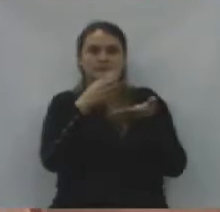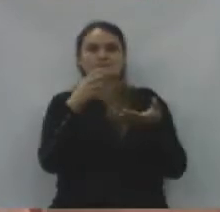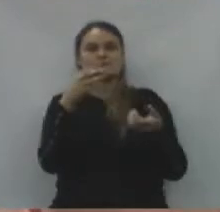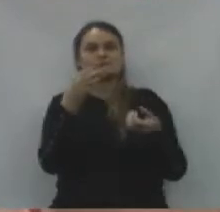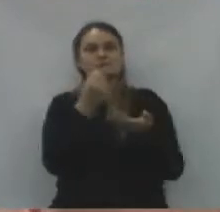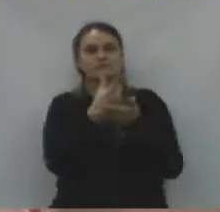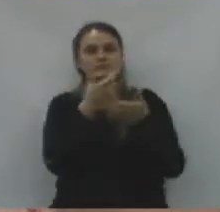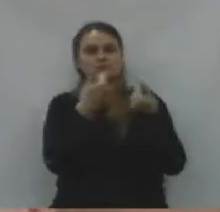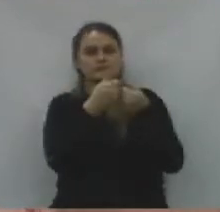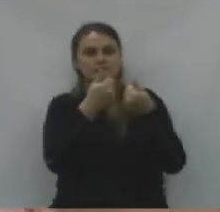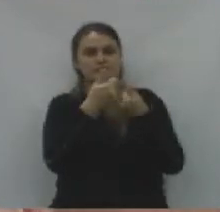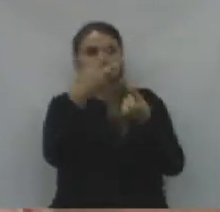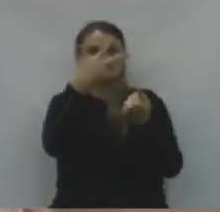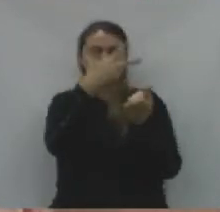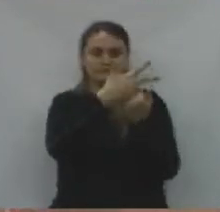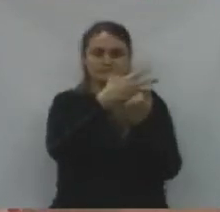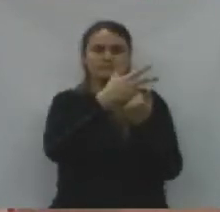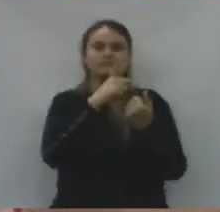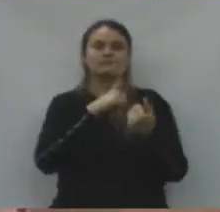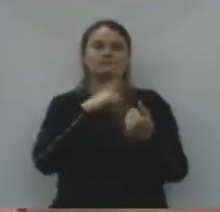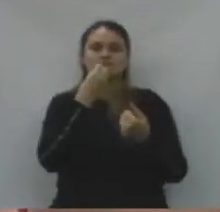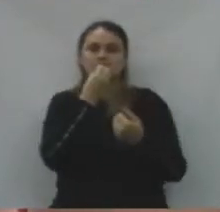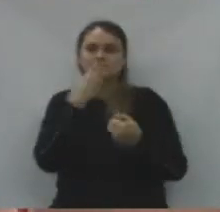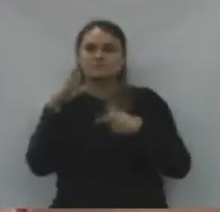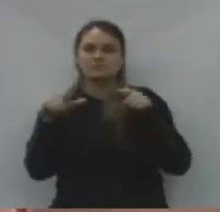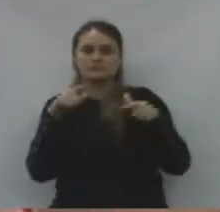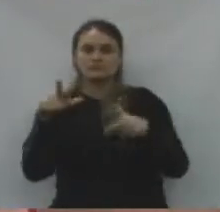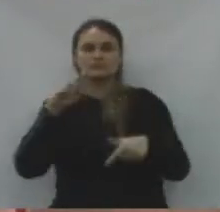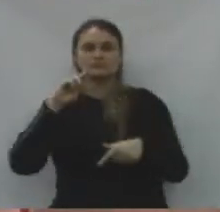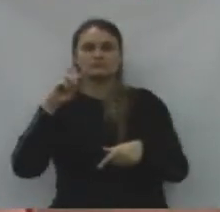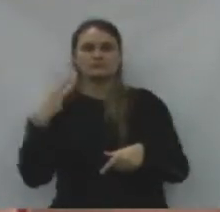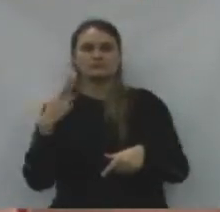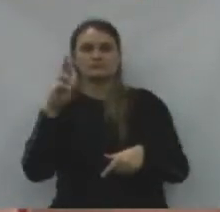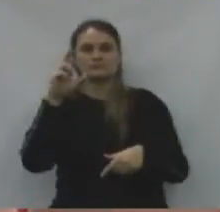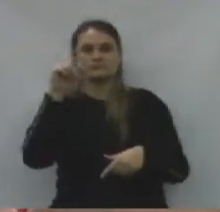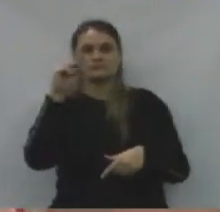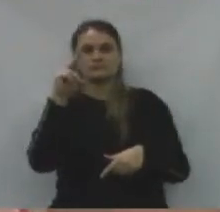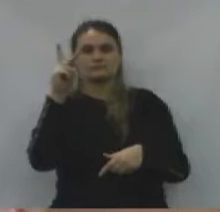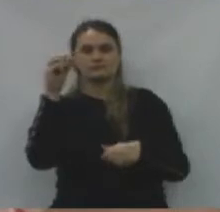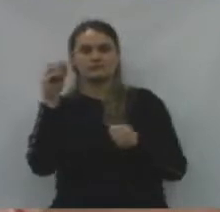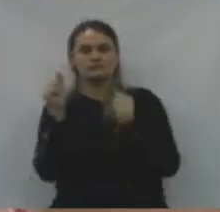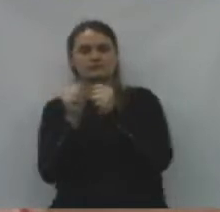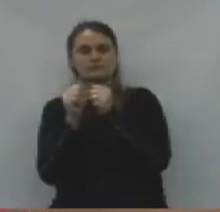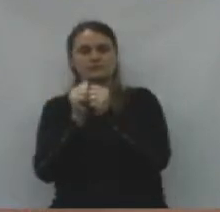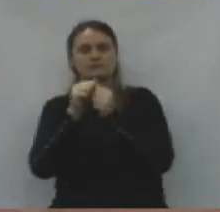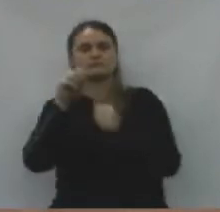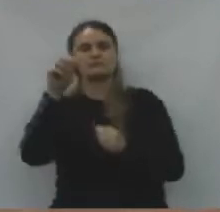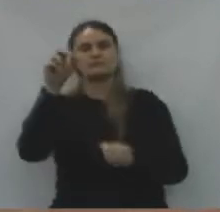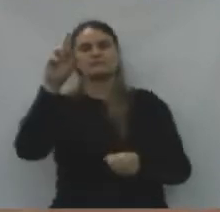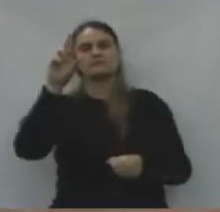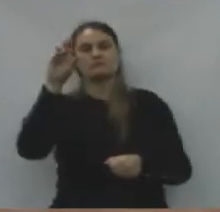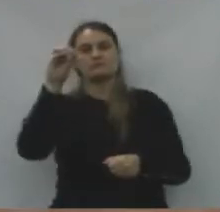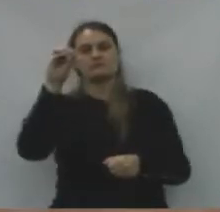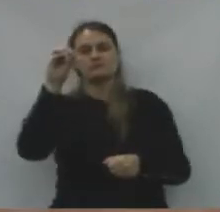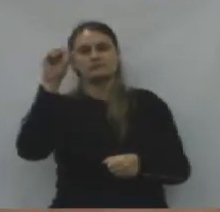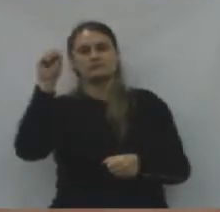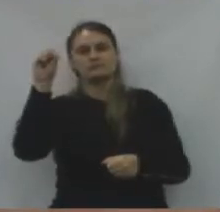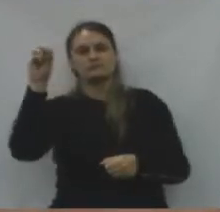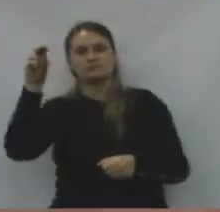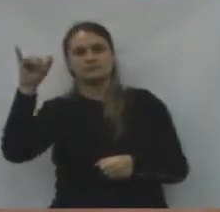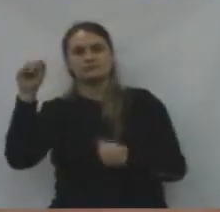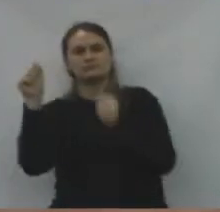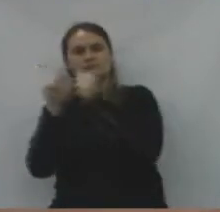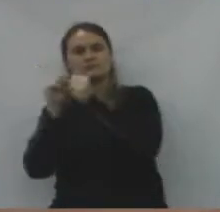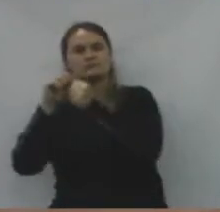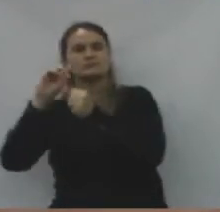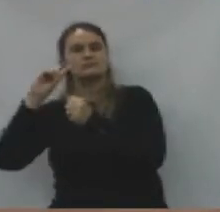idade graças a esse grande trabalho aí do vereador ratko do chefe da casa civil do deputado dos demais deputados que trabalhar